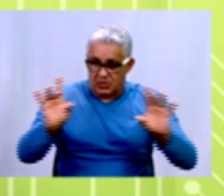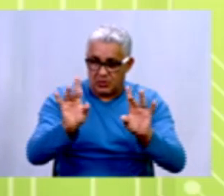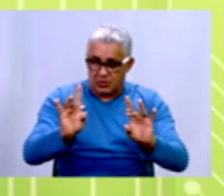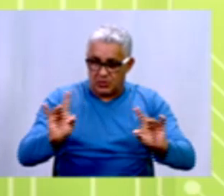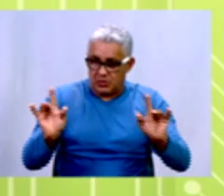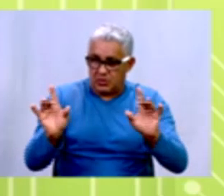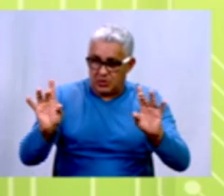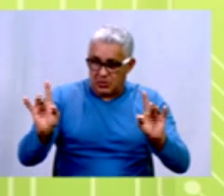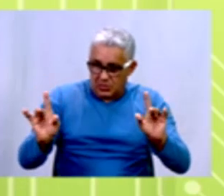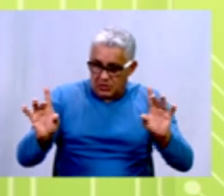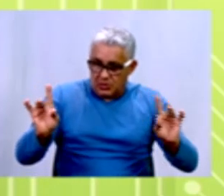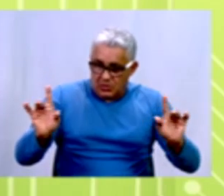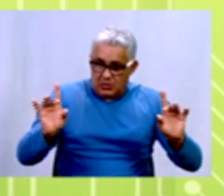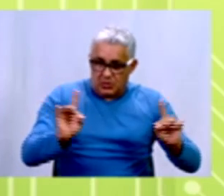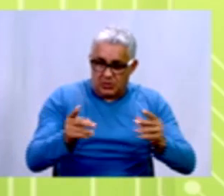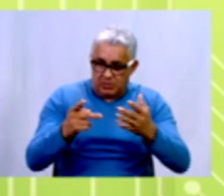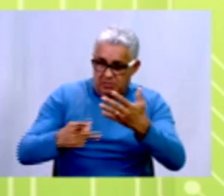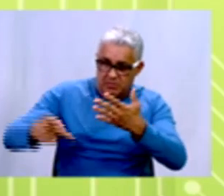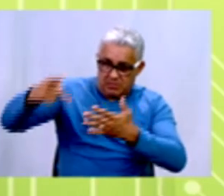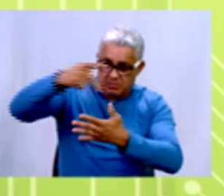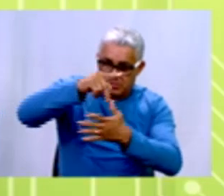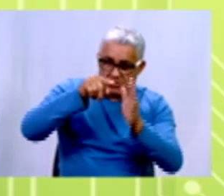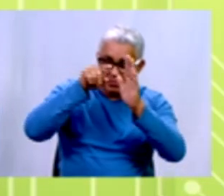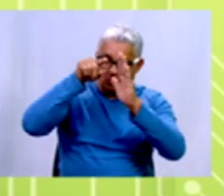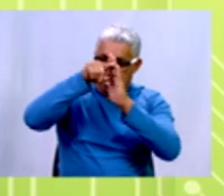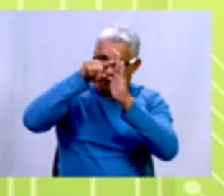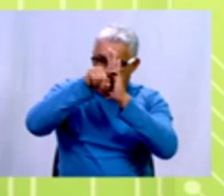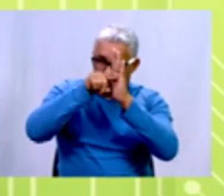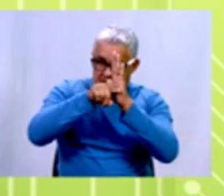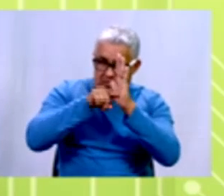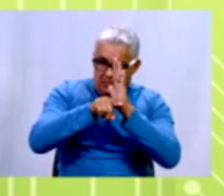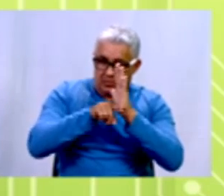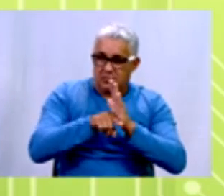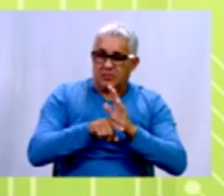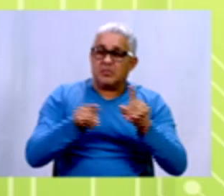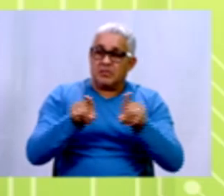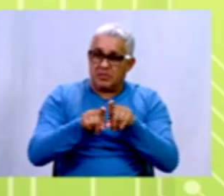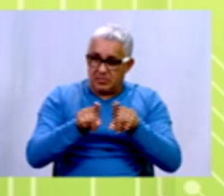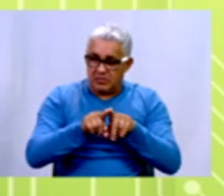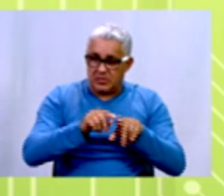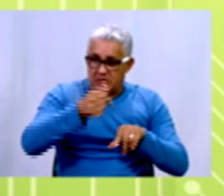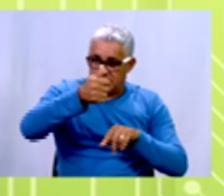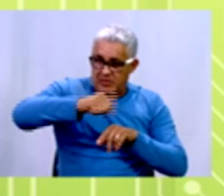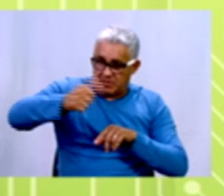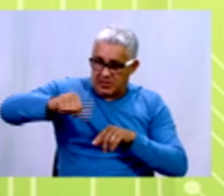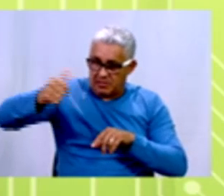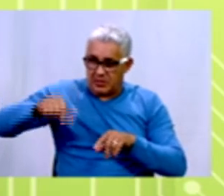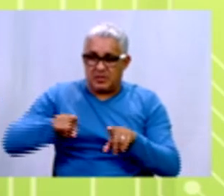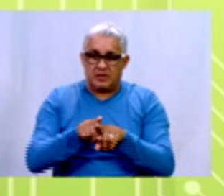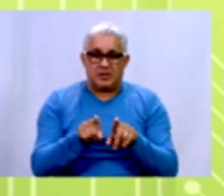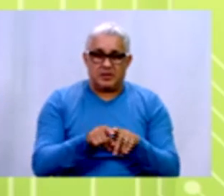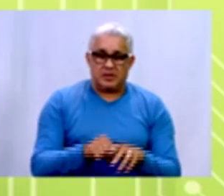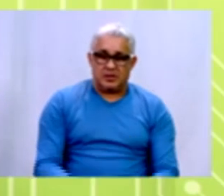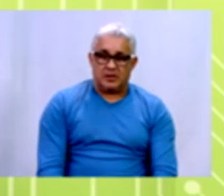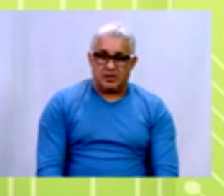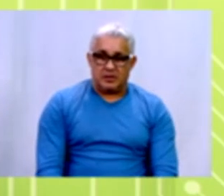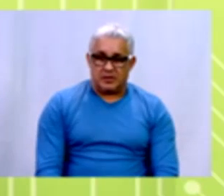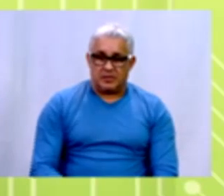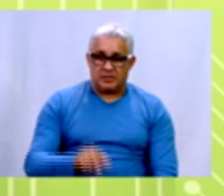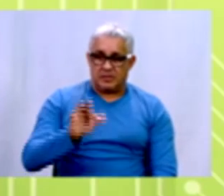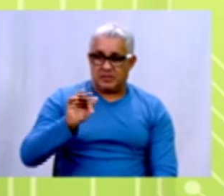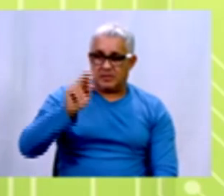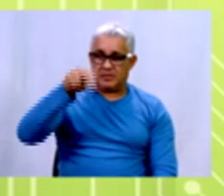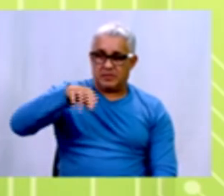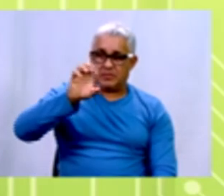ele vai priorizando esses requisitos e vai validando também as